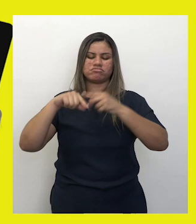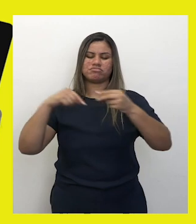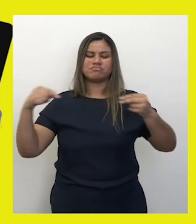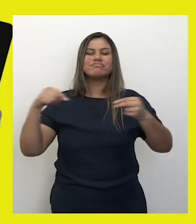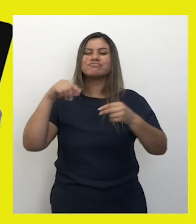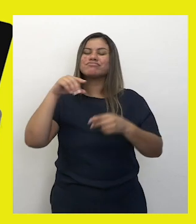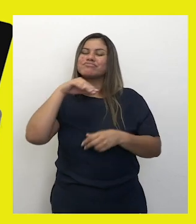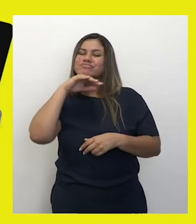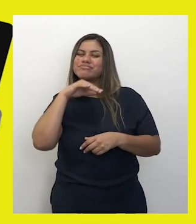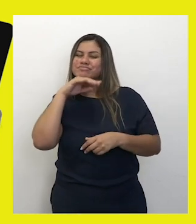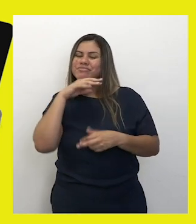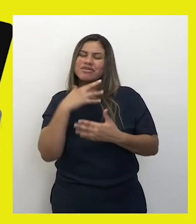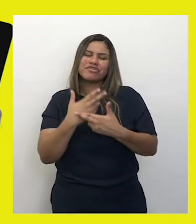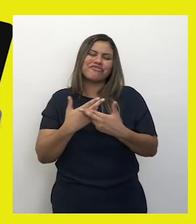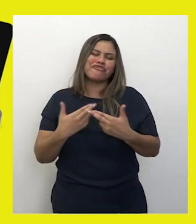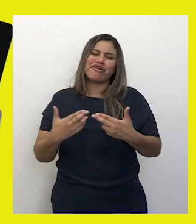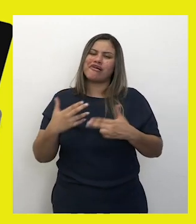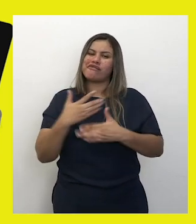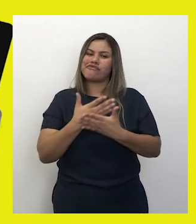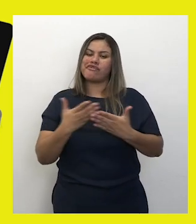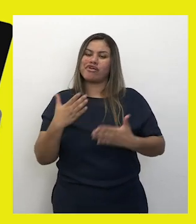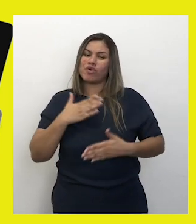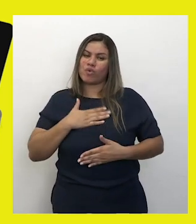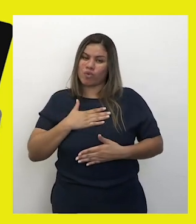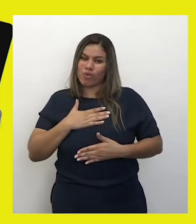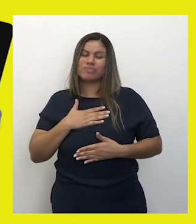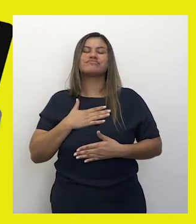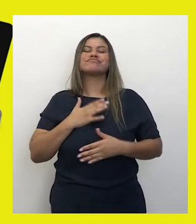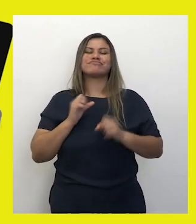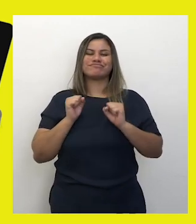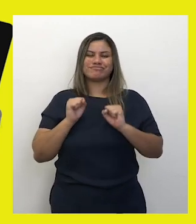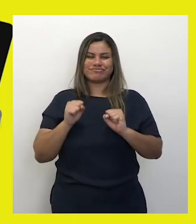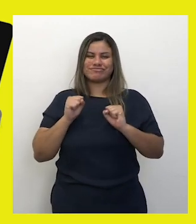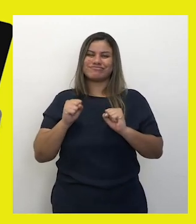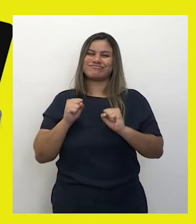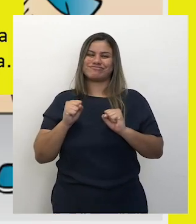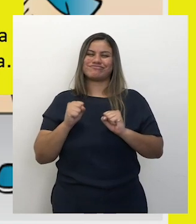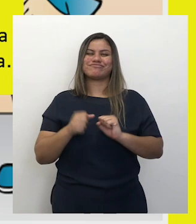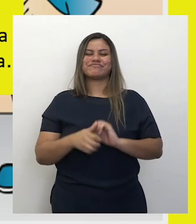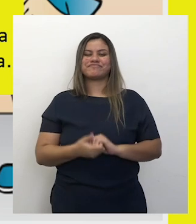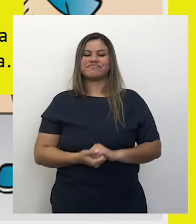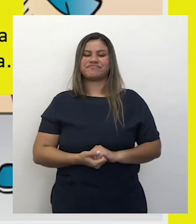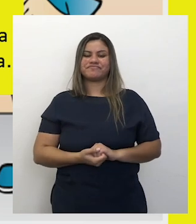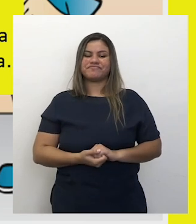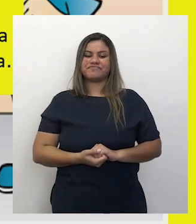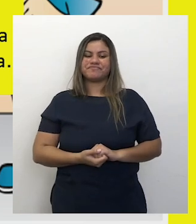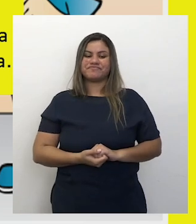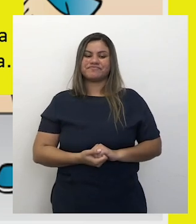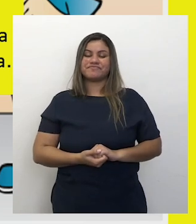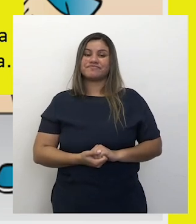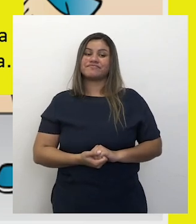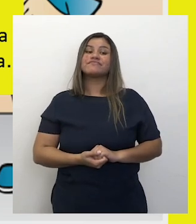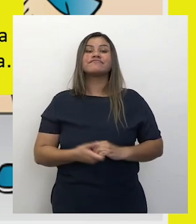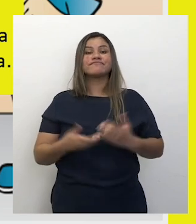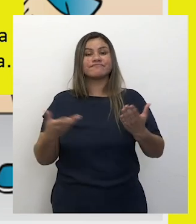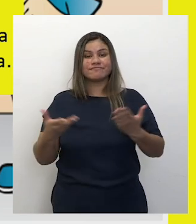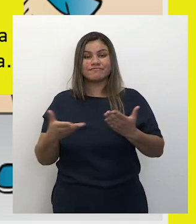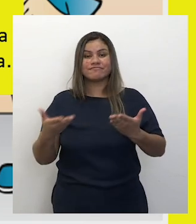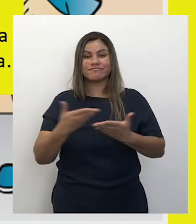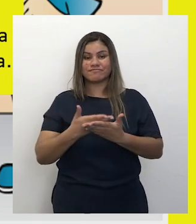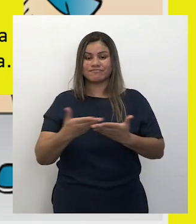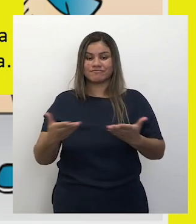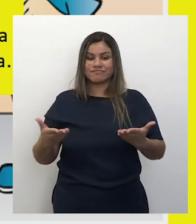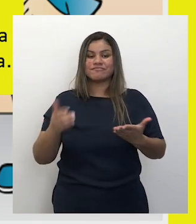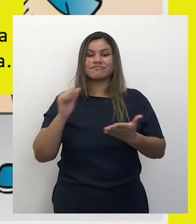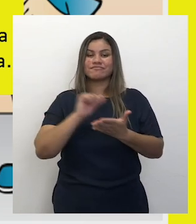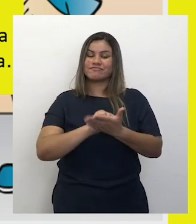bichinhos, enfim, o que você achar de interessante na sua casa para ela ficar mais bonita. Bom, pessoal, essa